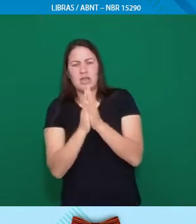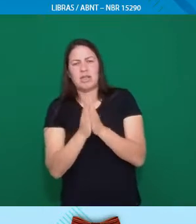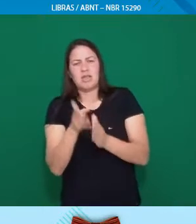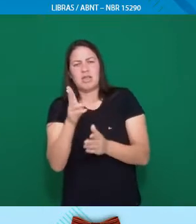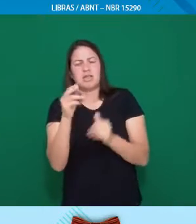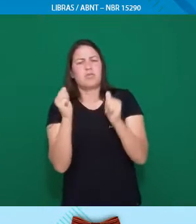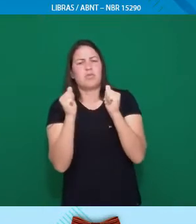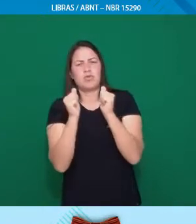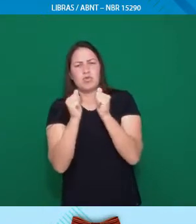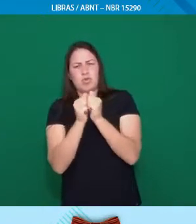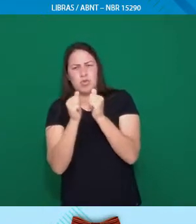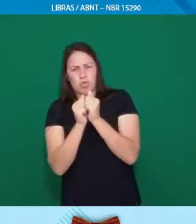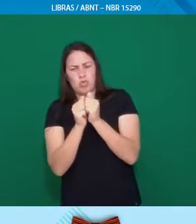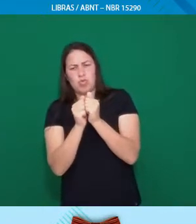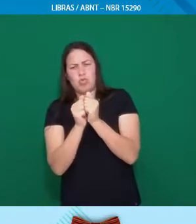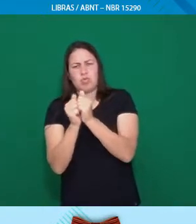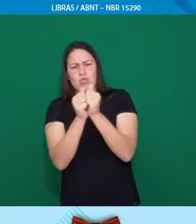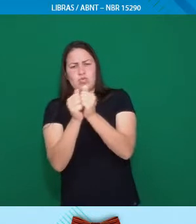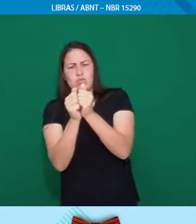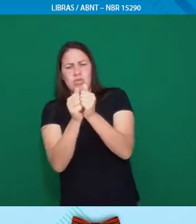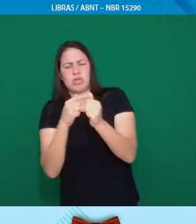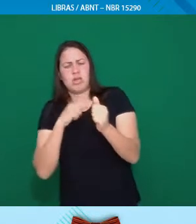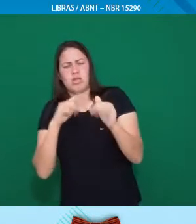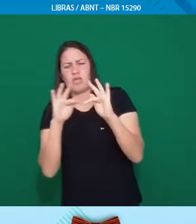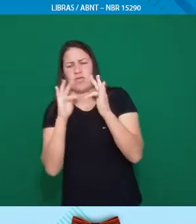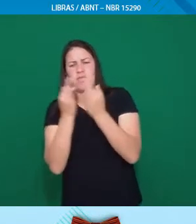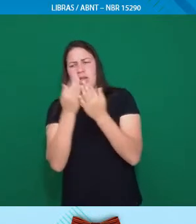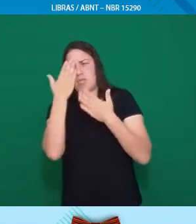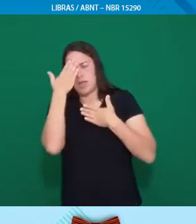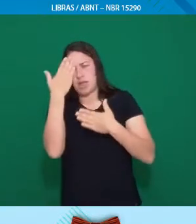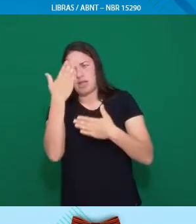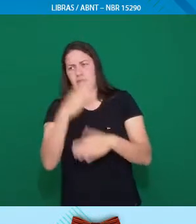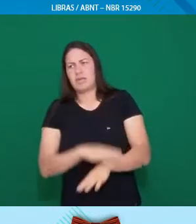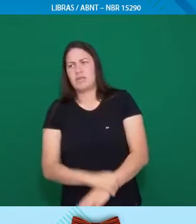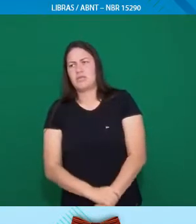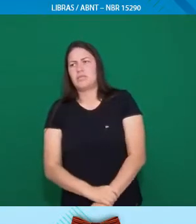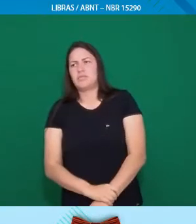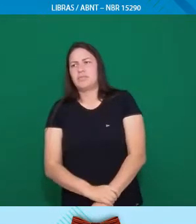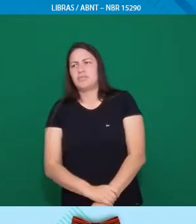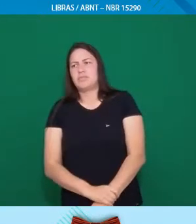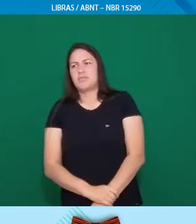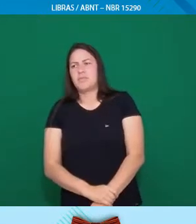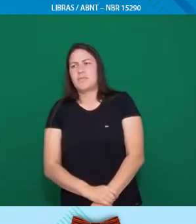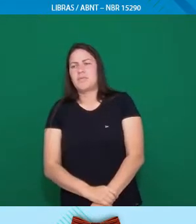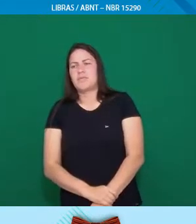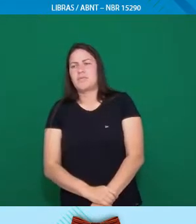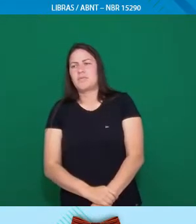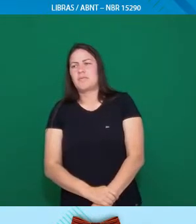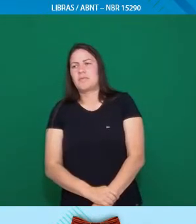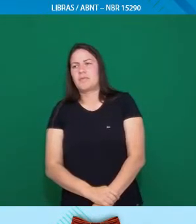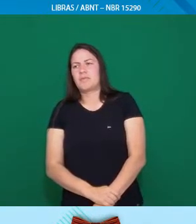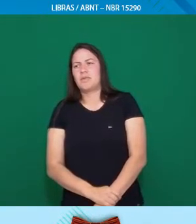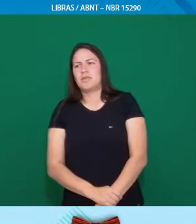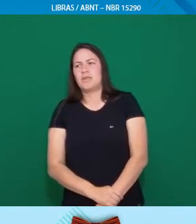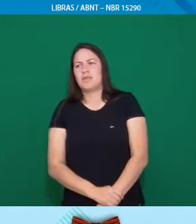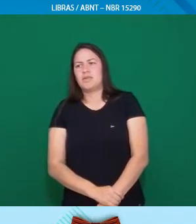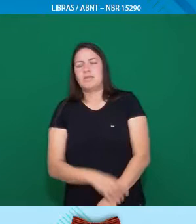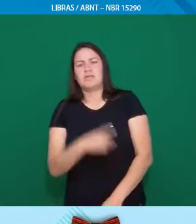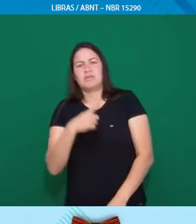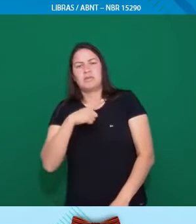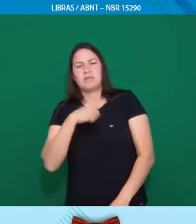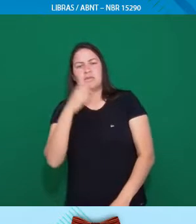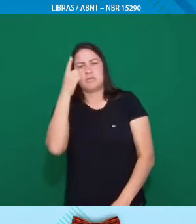familiar sempre ao teu lado sempre tem a tua família muito obrigado E aí eu